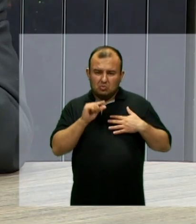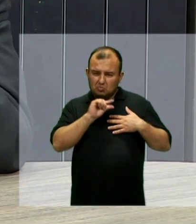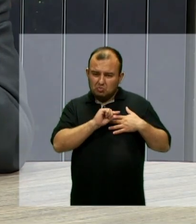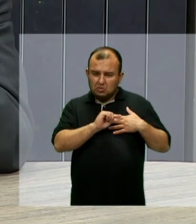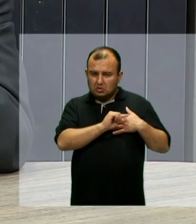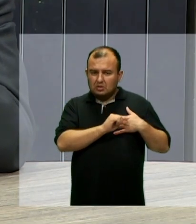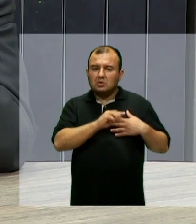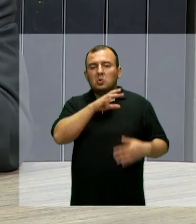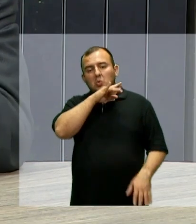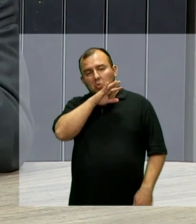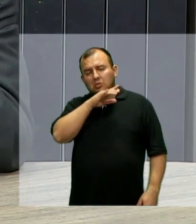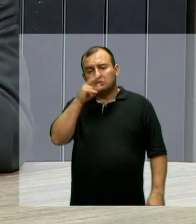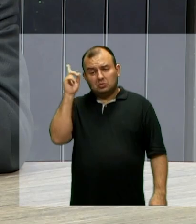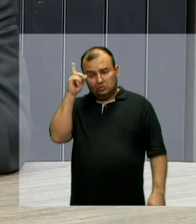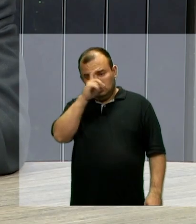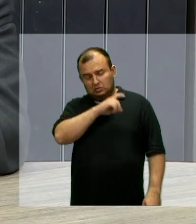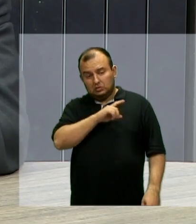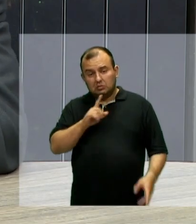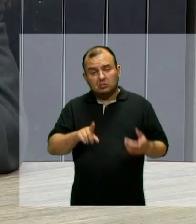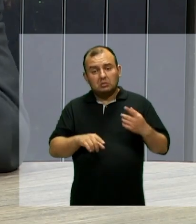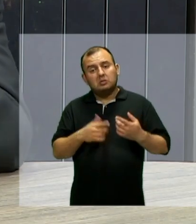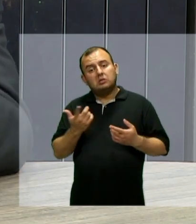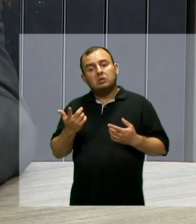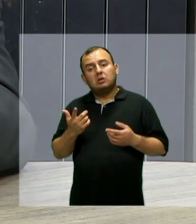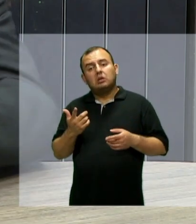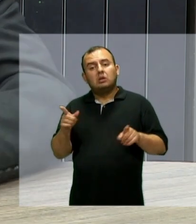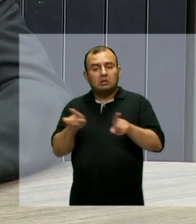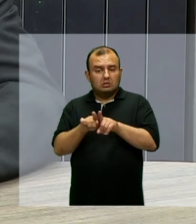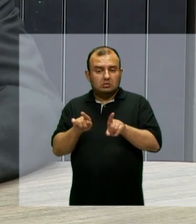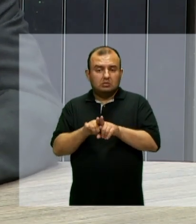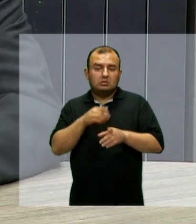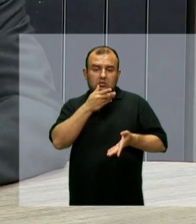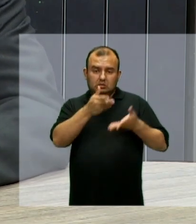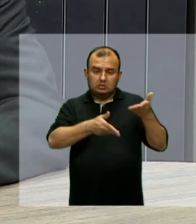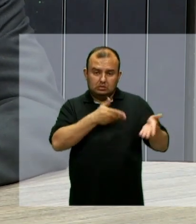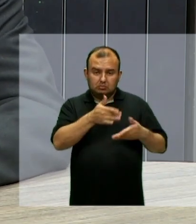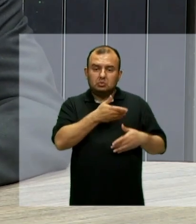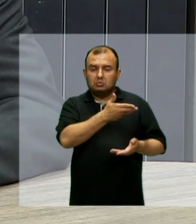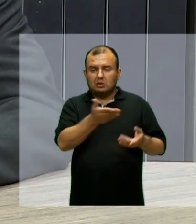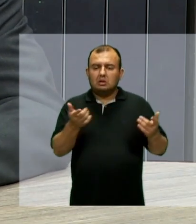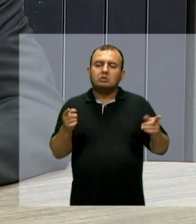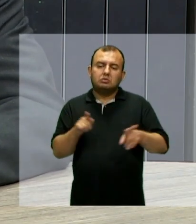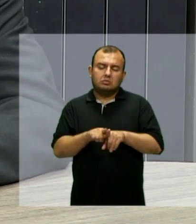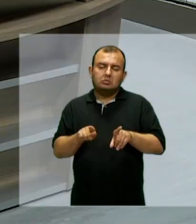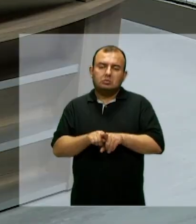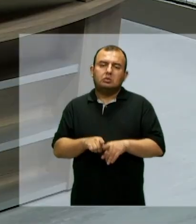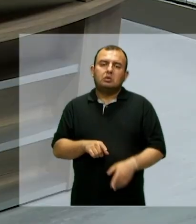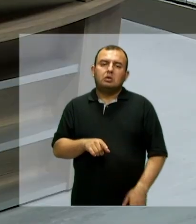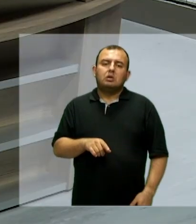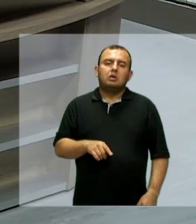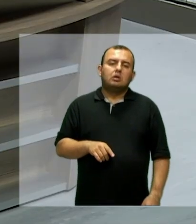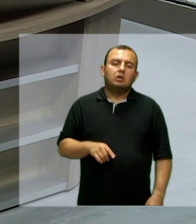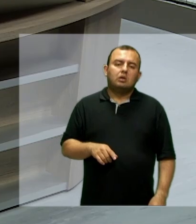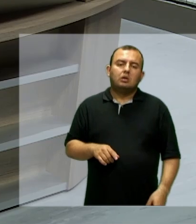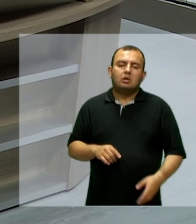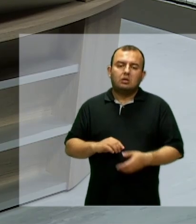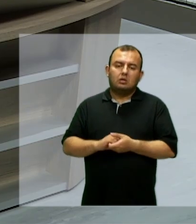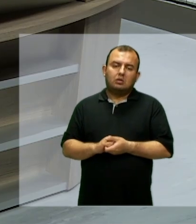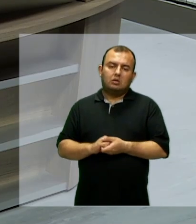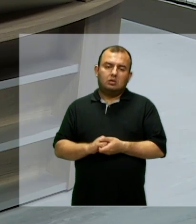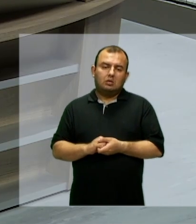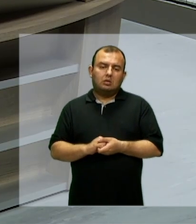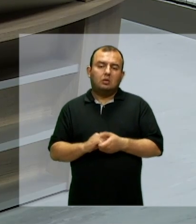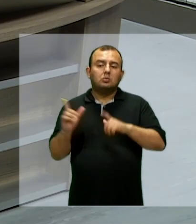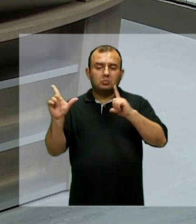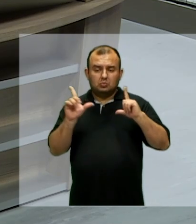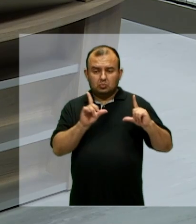ruins por natureza, mas daí foge um pouquinho, mas ele também tem tratamento para eles. A remissão do